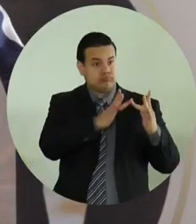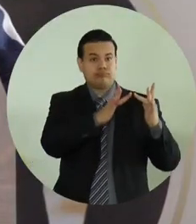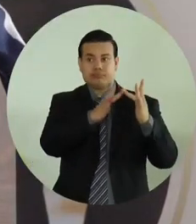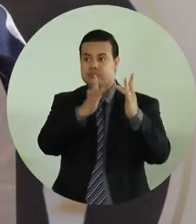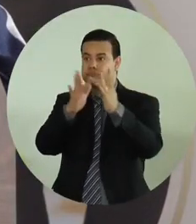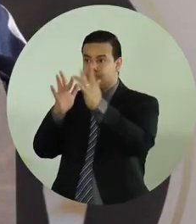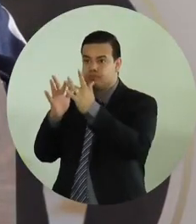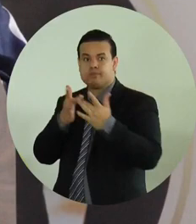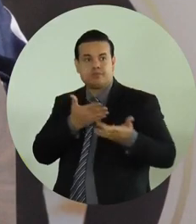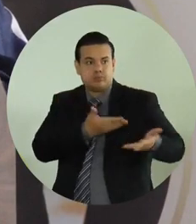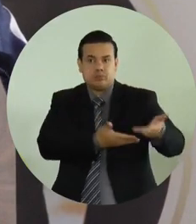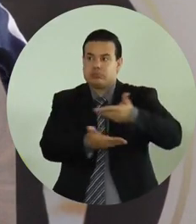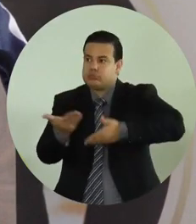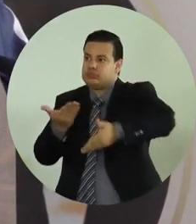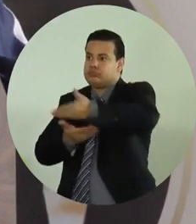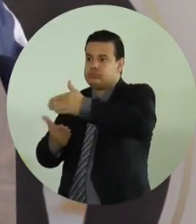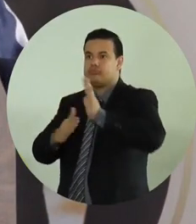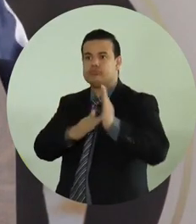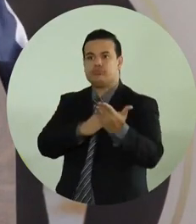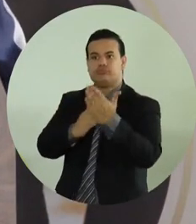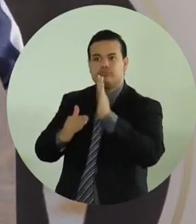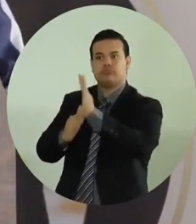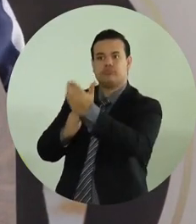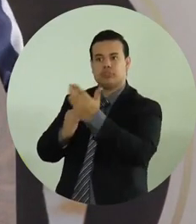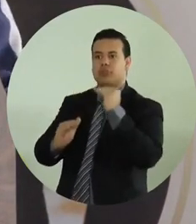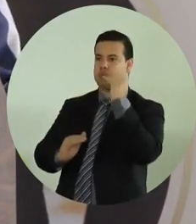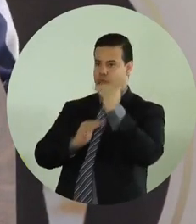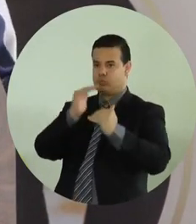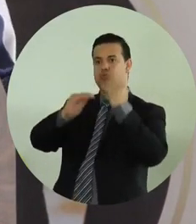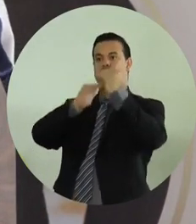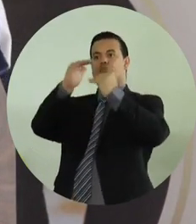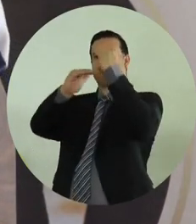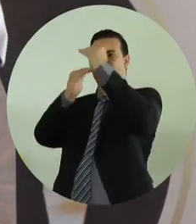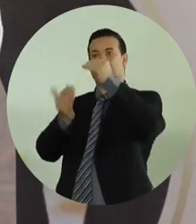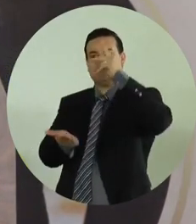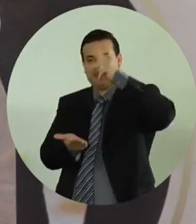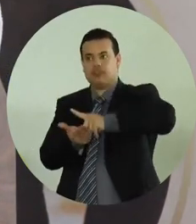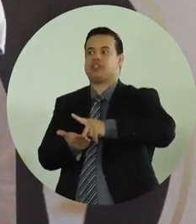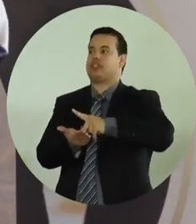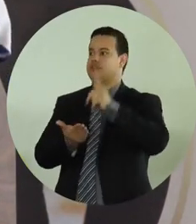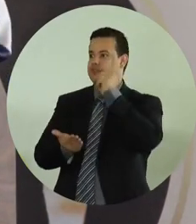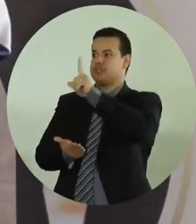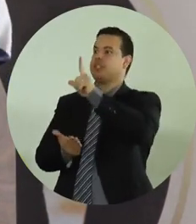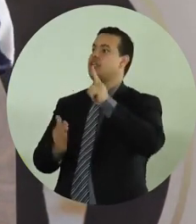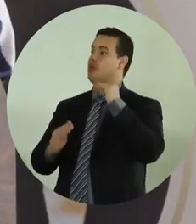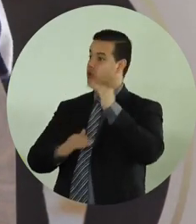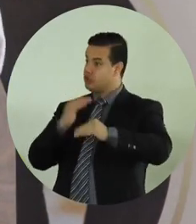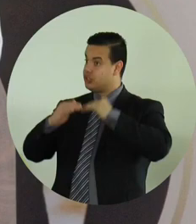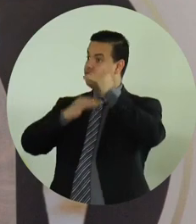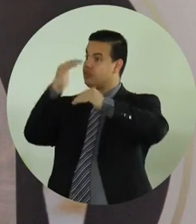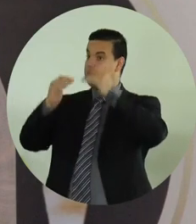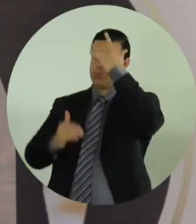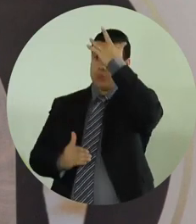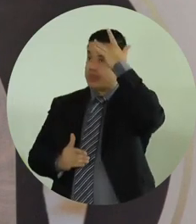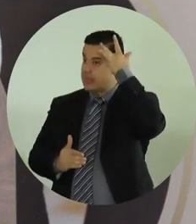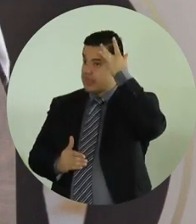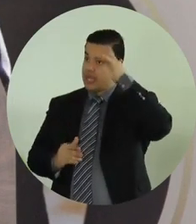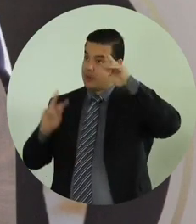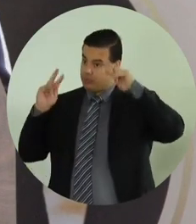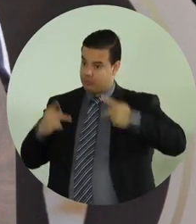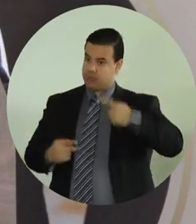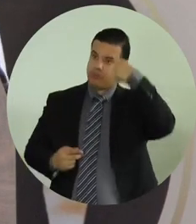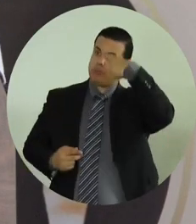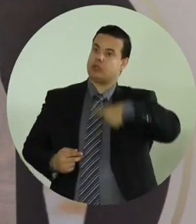vamos construindo o caminho para o desenvolvimento real, o desenvolvimento do cidadão. Não é apenas